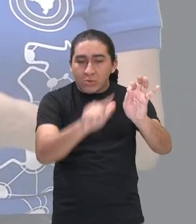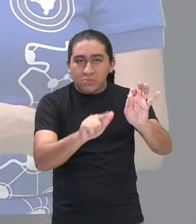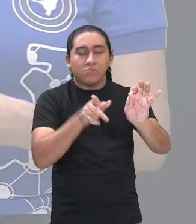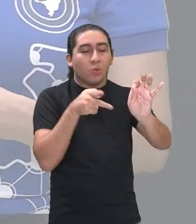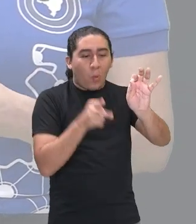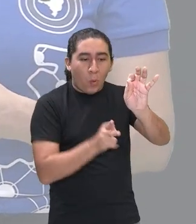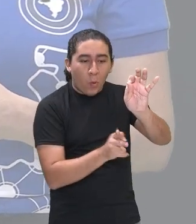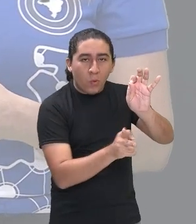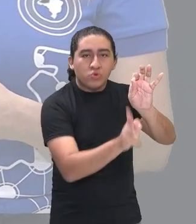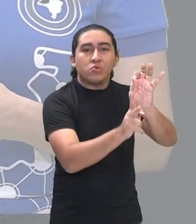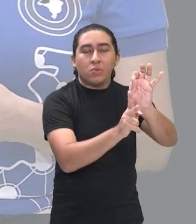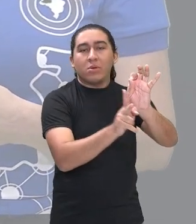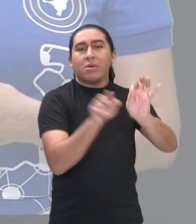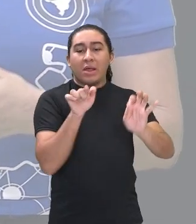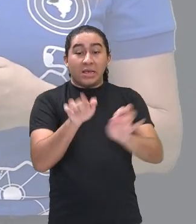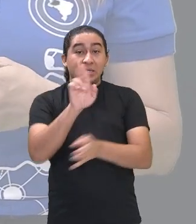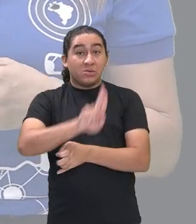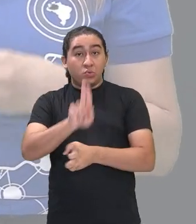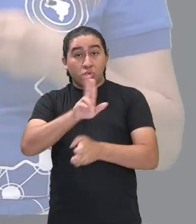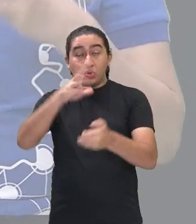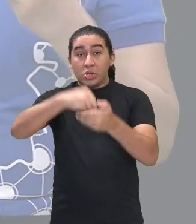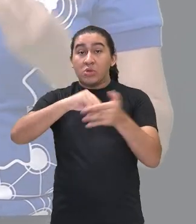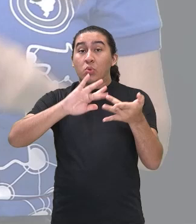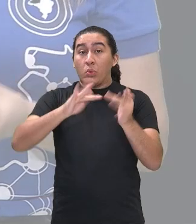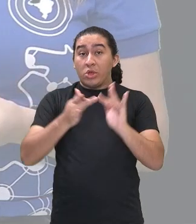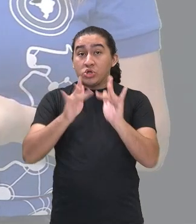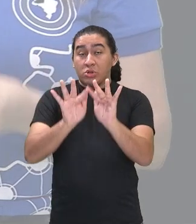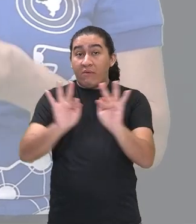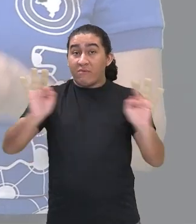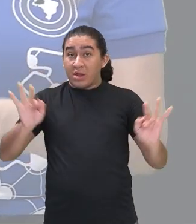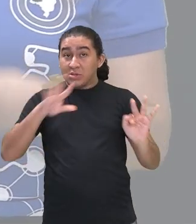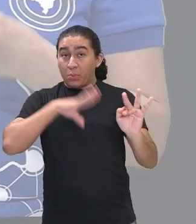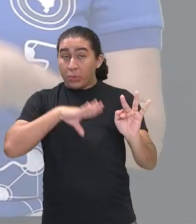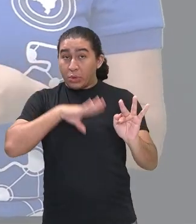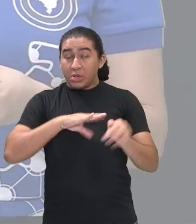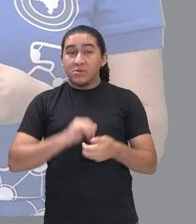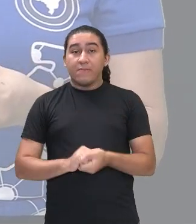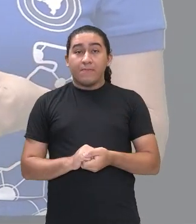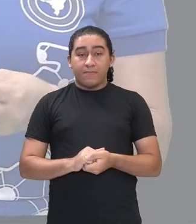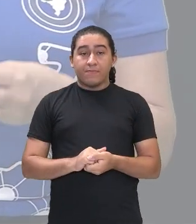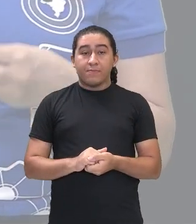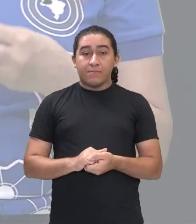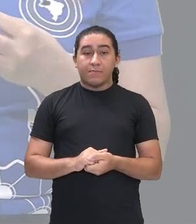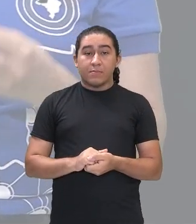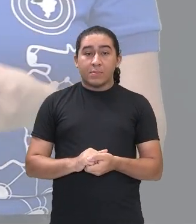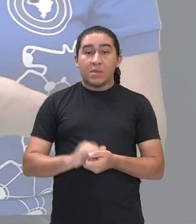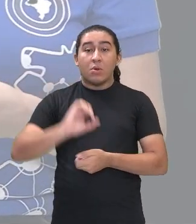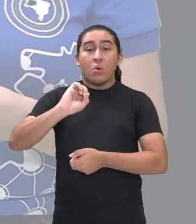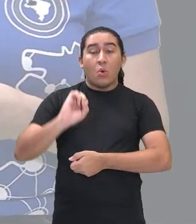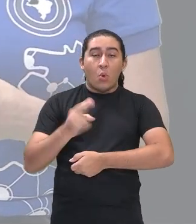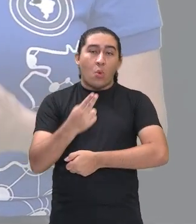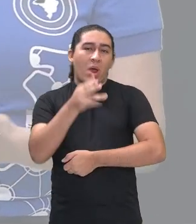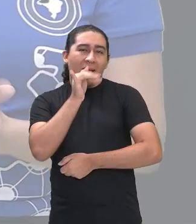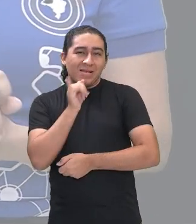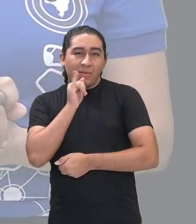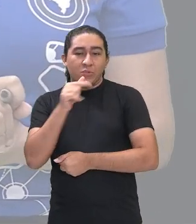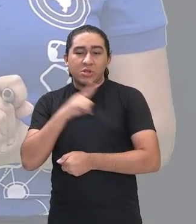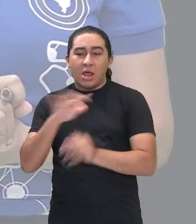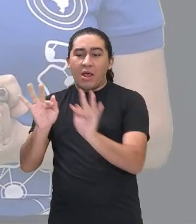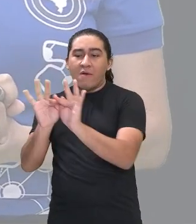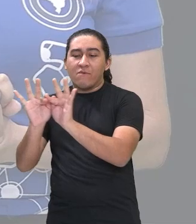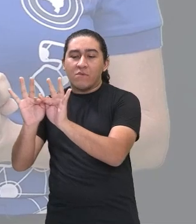né, retificar. Então, ou vai explicar, isto é, né, falou alguns detalhes